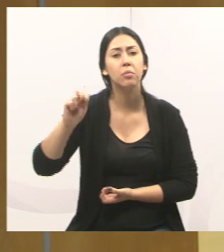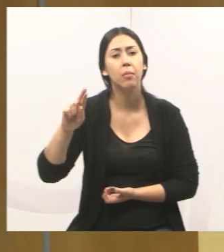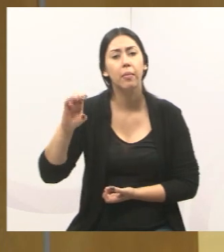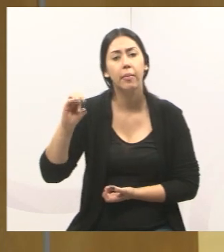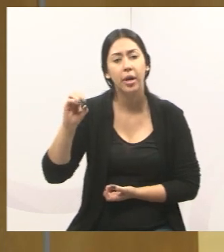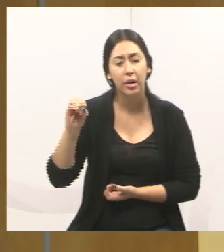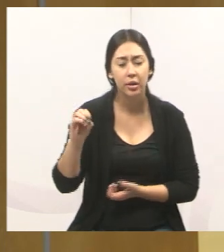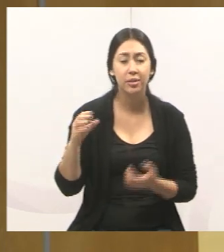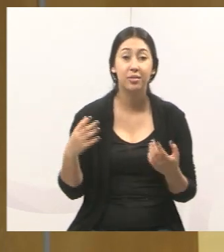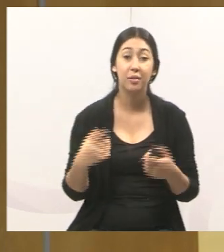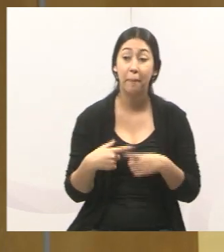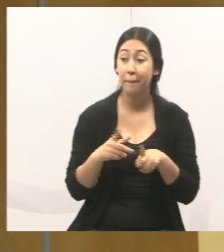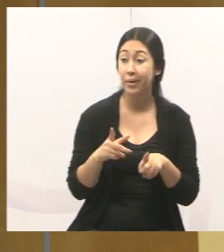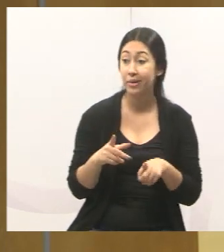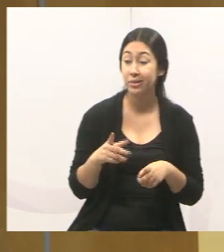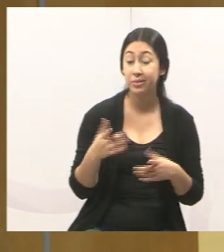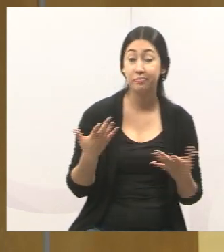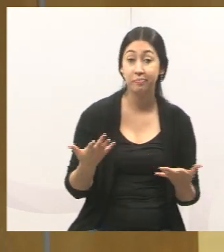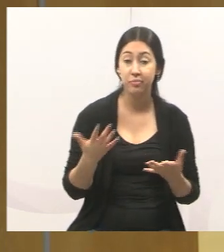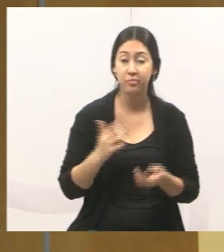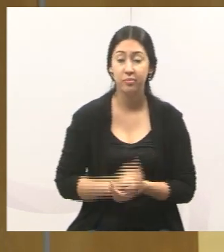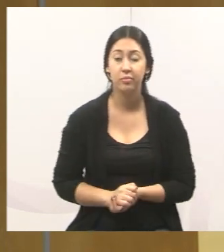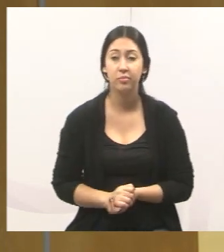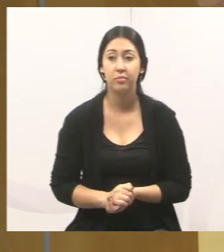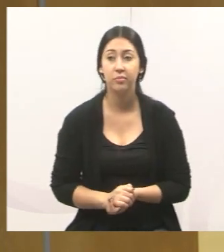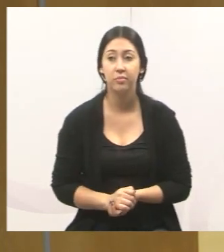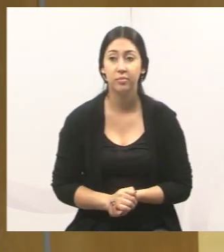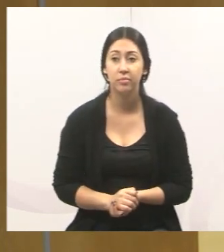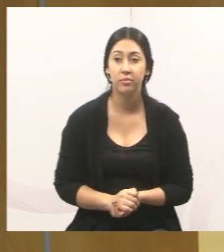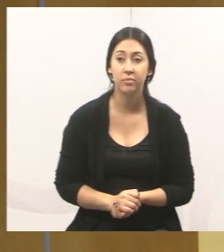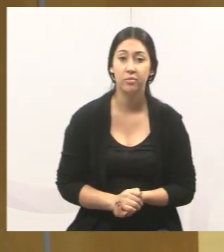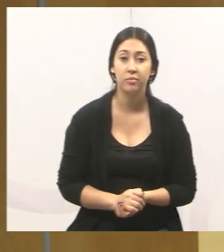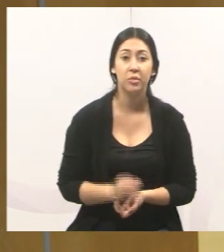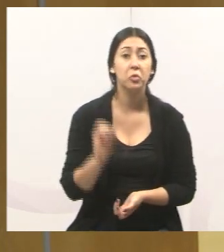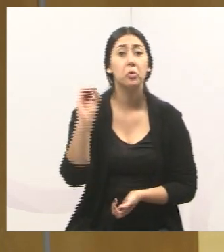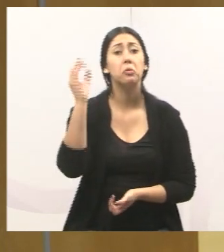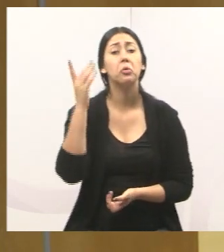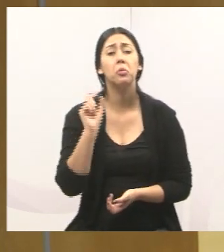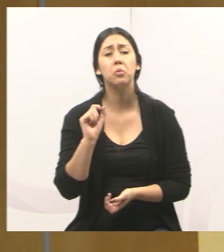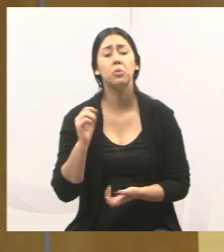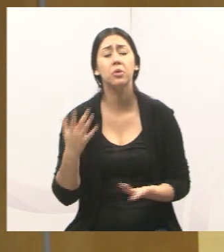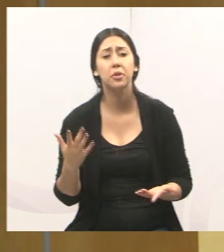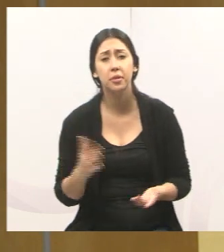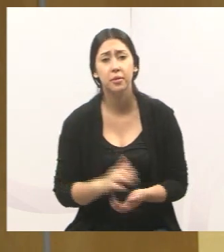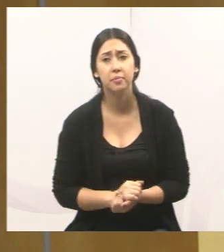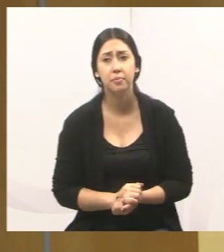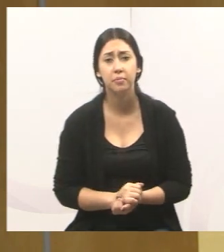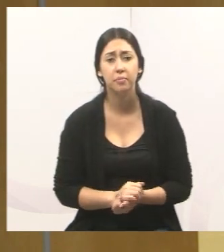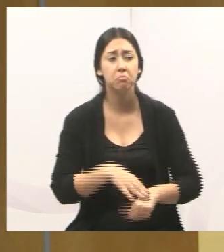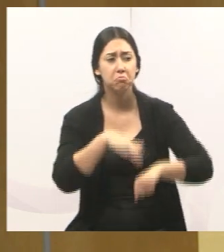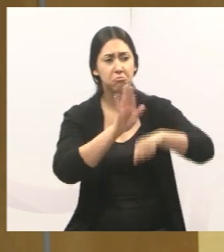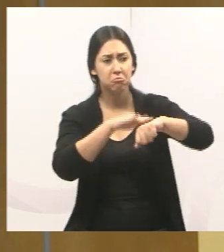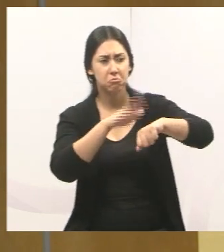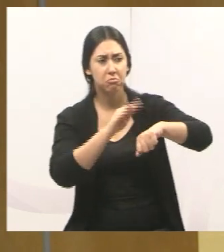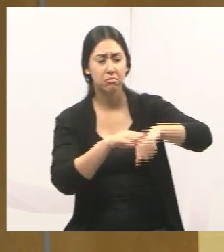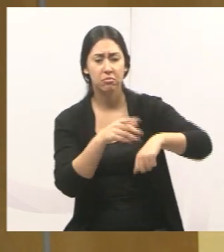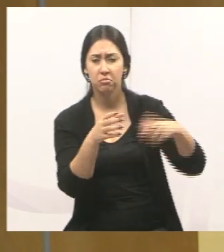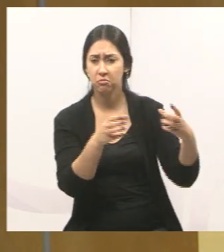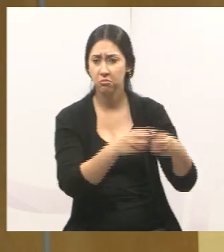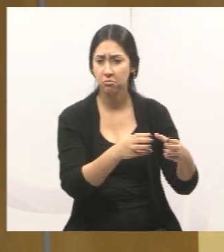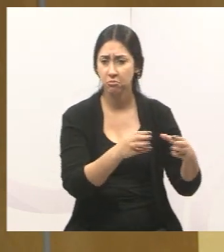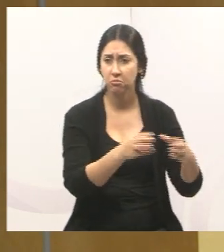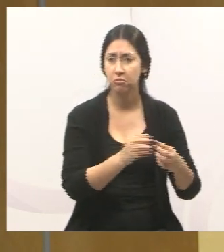sem ter culpa, né? Mas o que aconteceu? Ele chamou, se não me engano, um consórcio, né? Que administrou junto alguma coisa